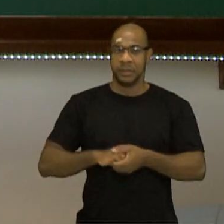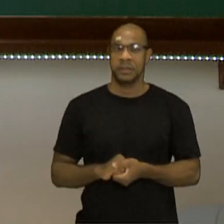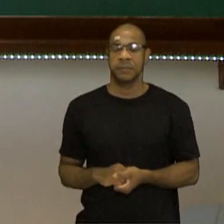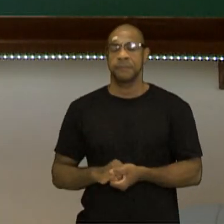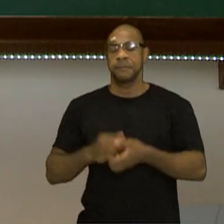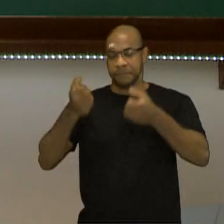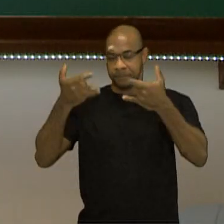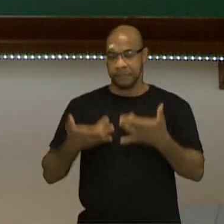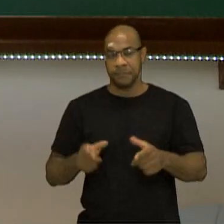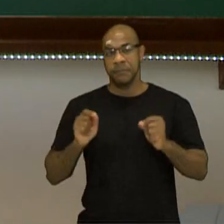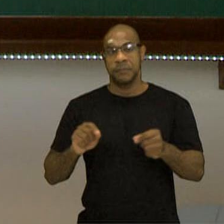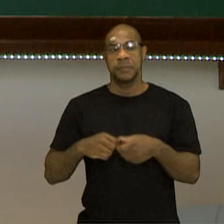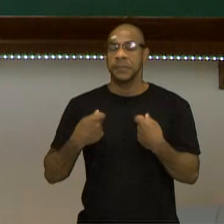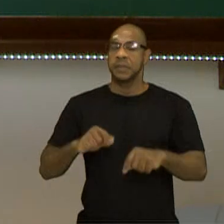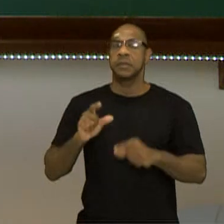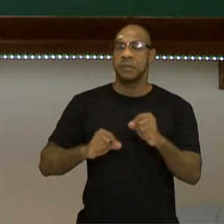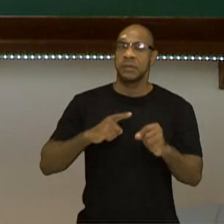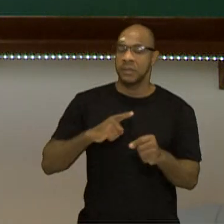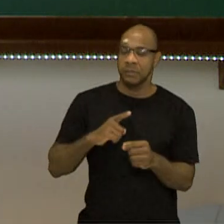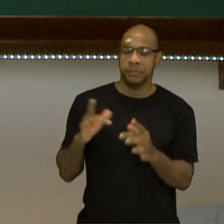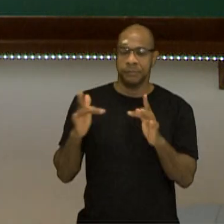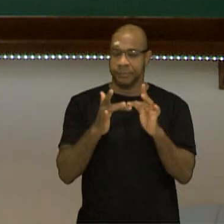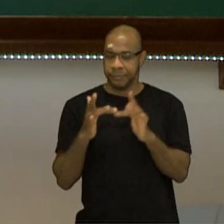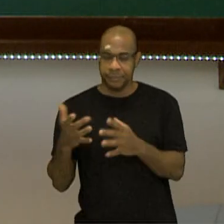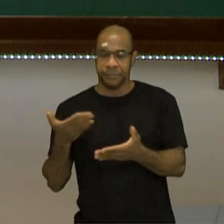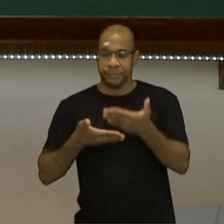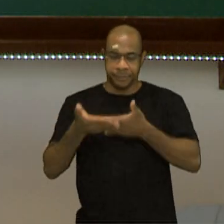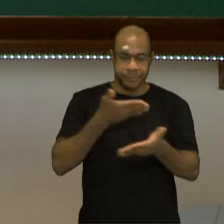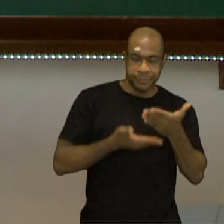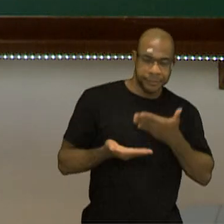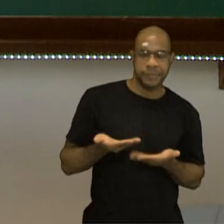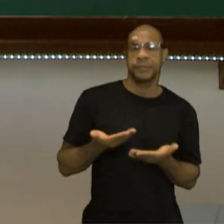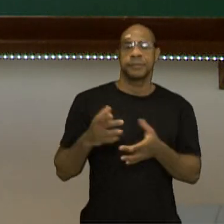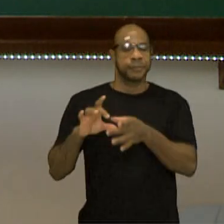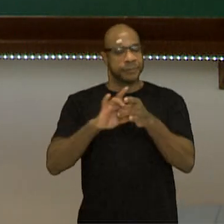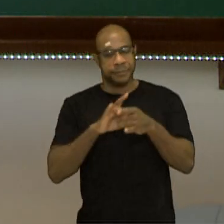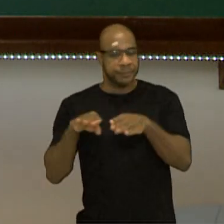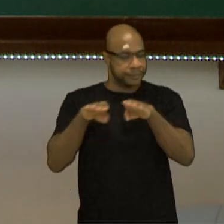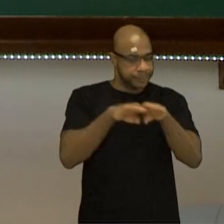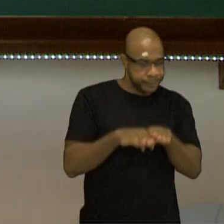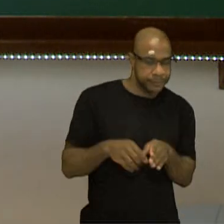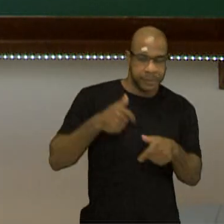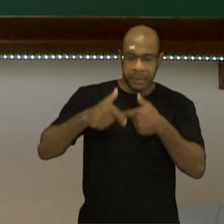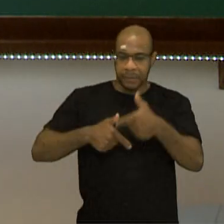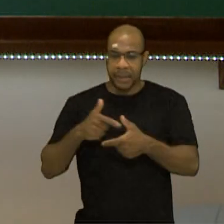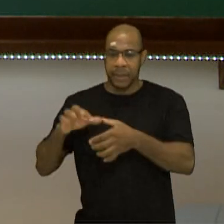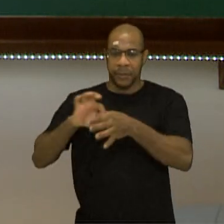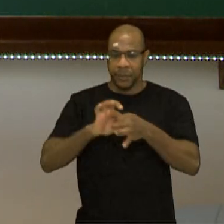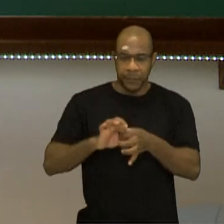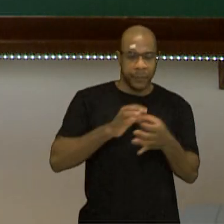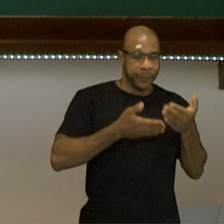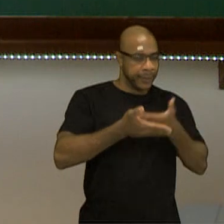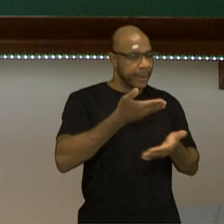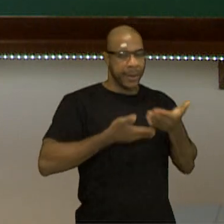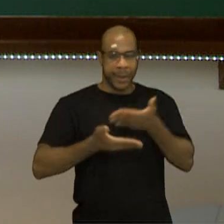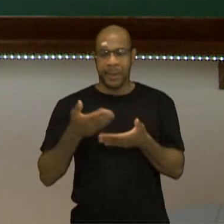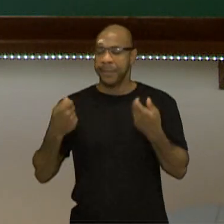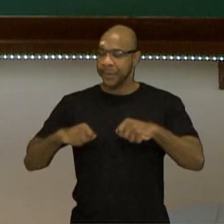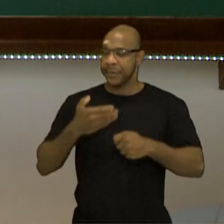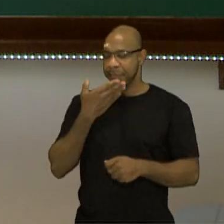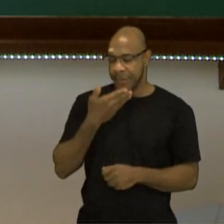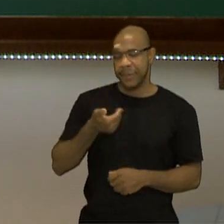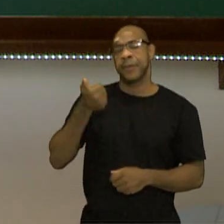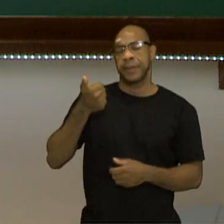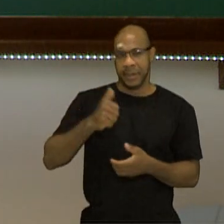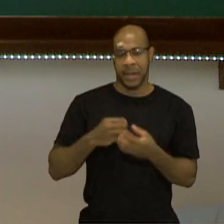para nós, né? Precisa ter ali uma sintonia com os direitos humanos, precisa ser um trabalho em conjunto também e precisa